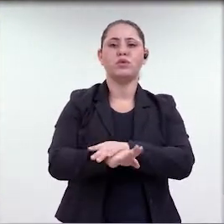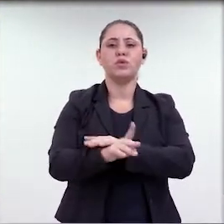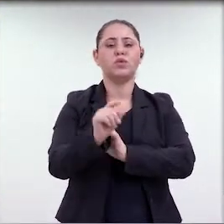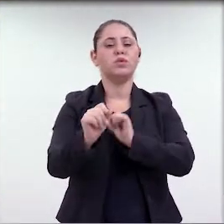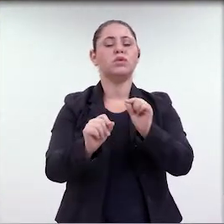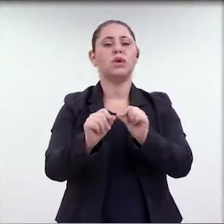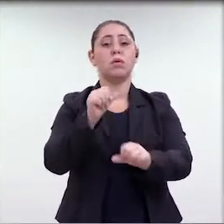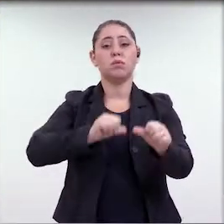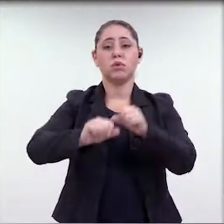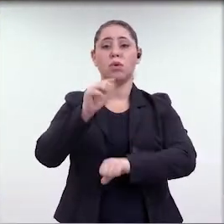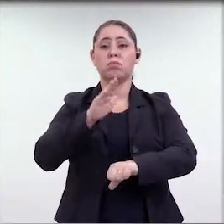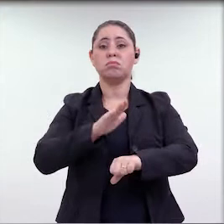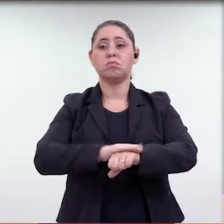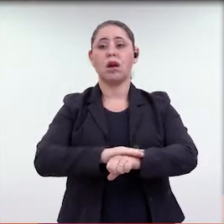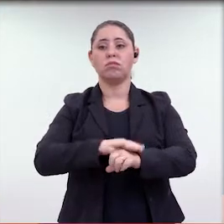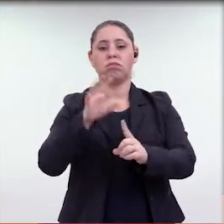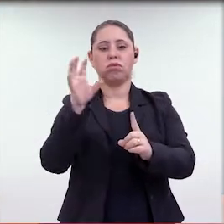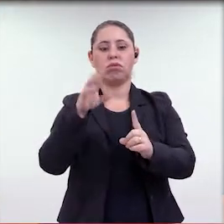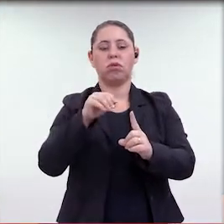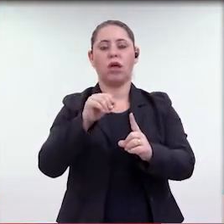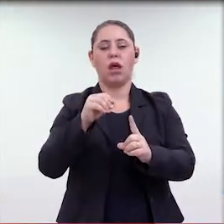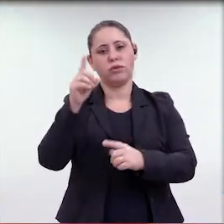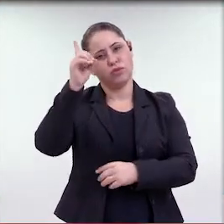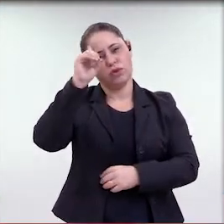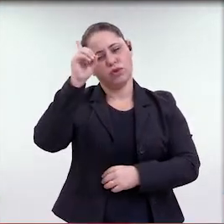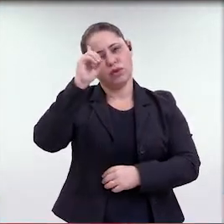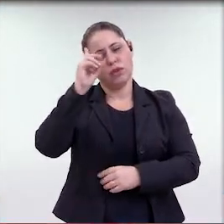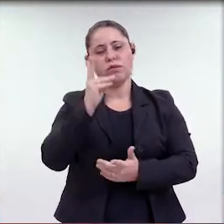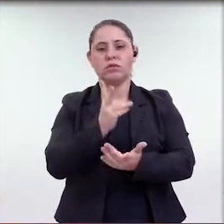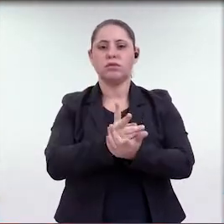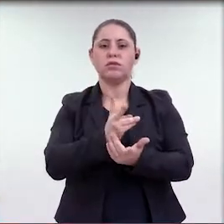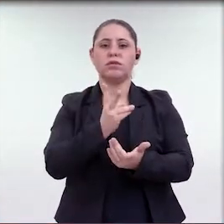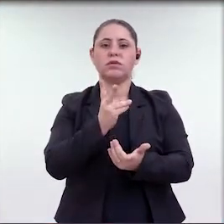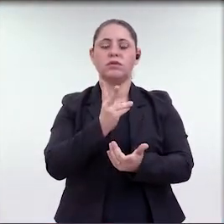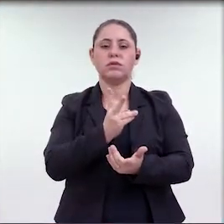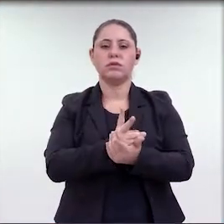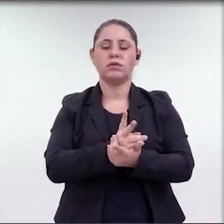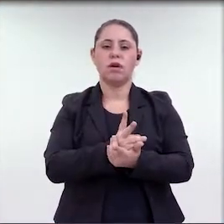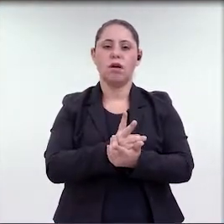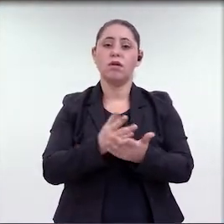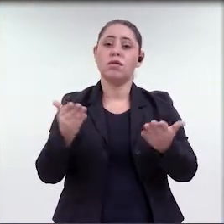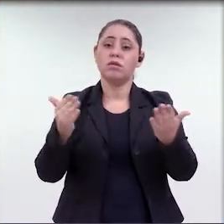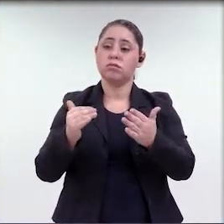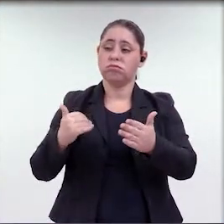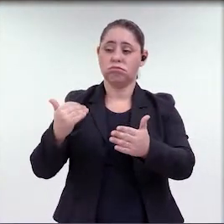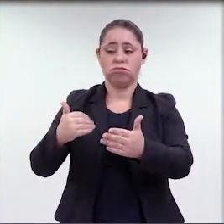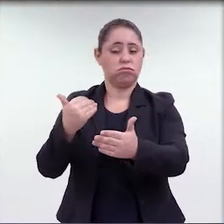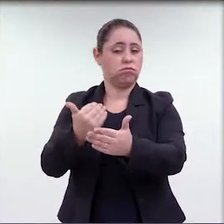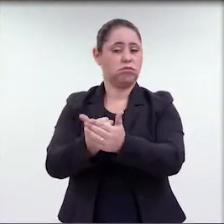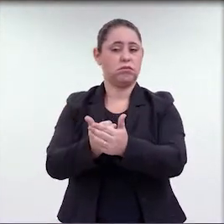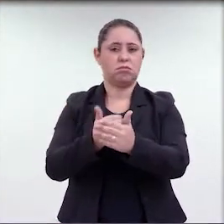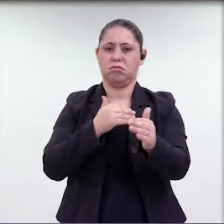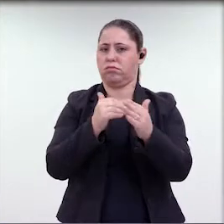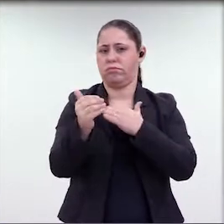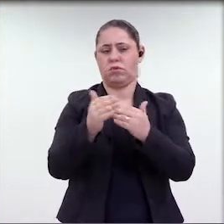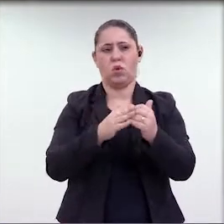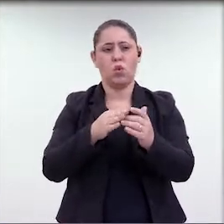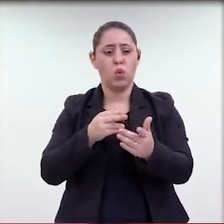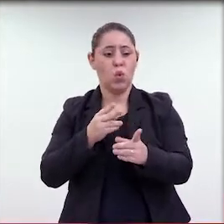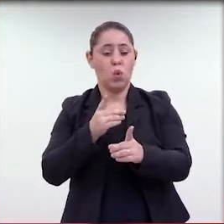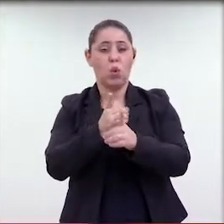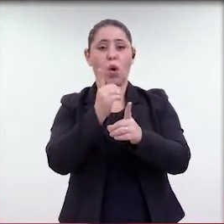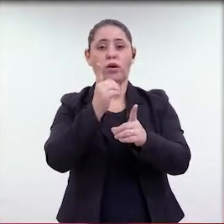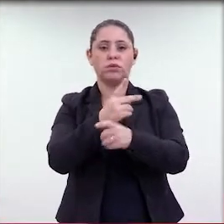você acha que mudou mais drasticamente na rotina e que, de repente, vai continuar a partir de agora, independente de